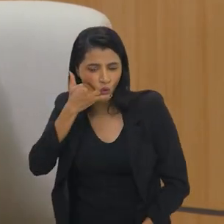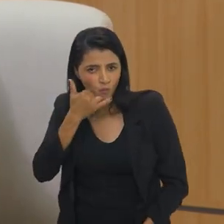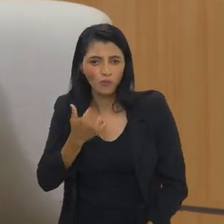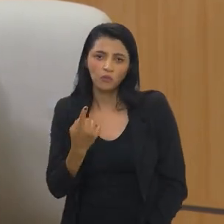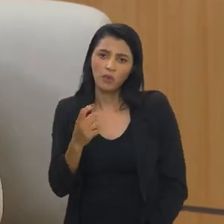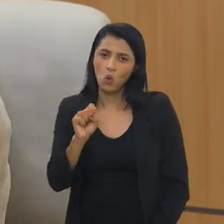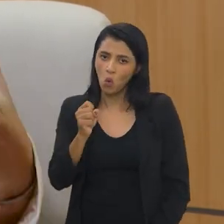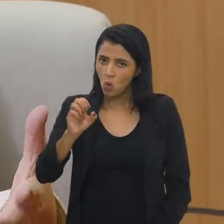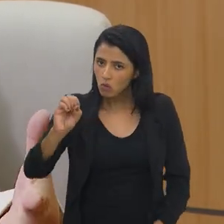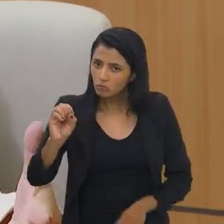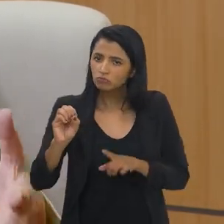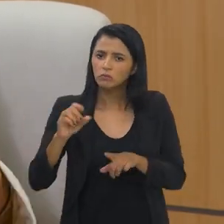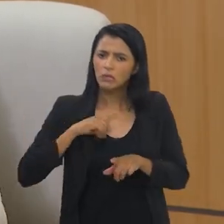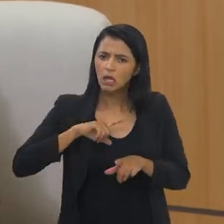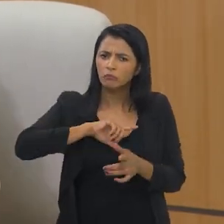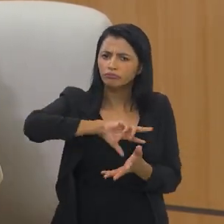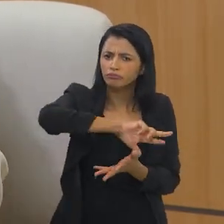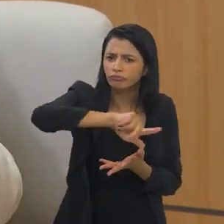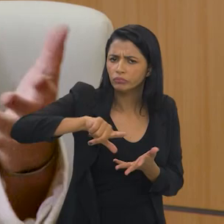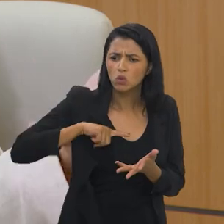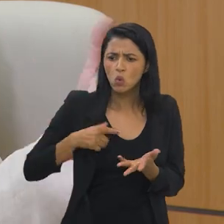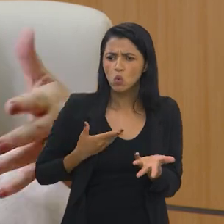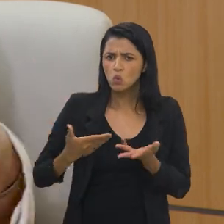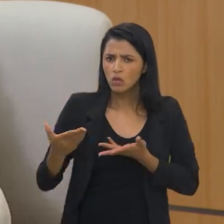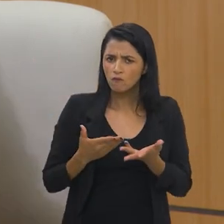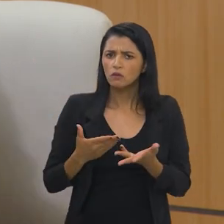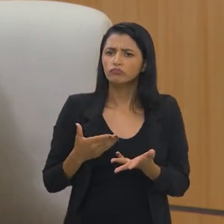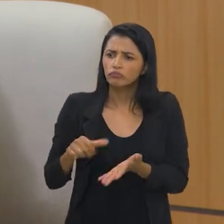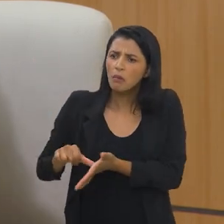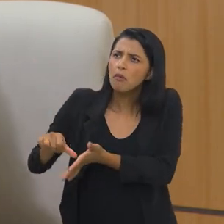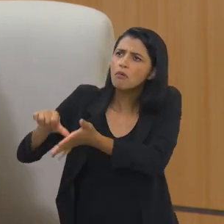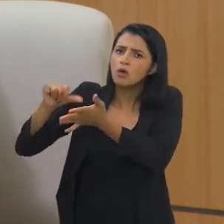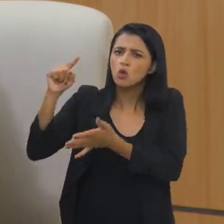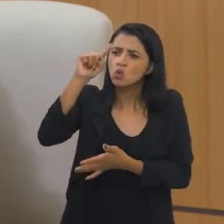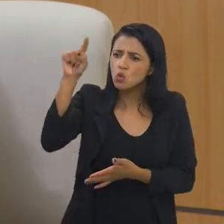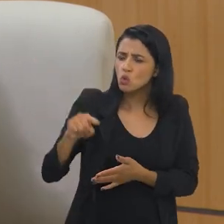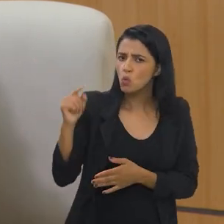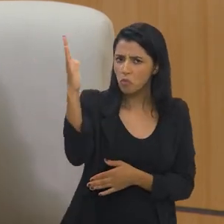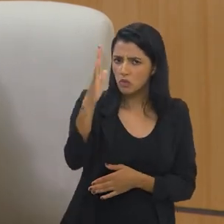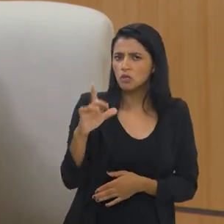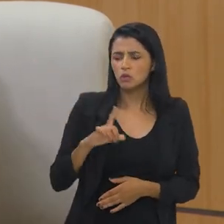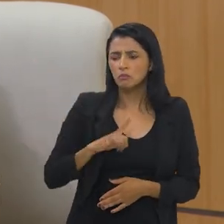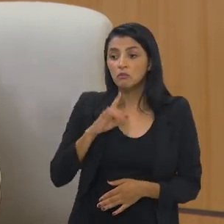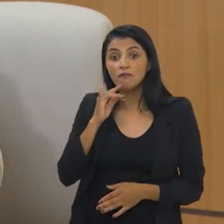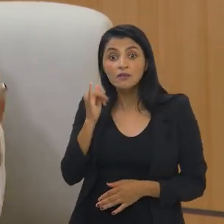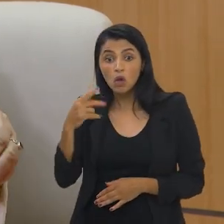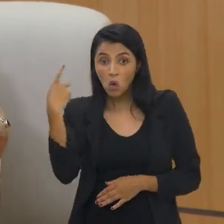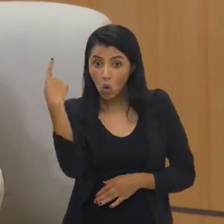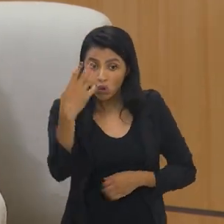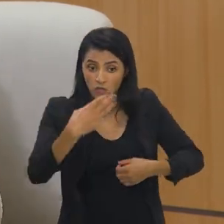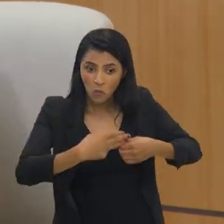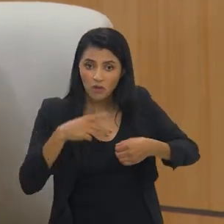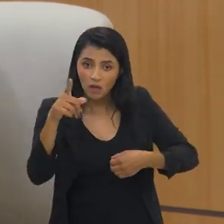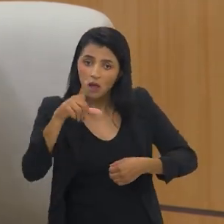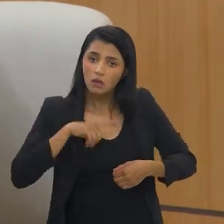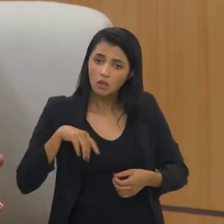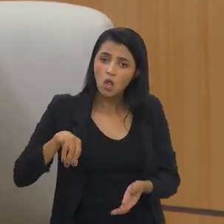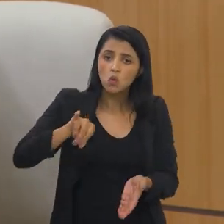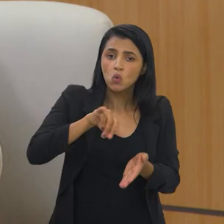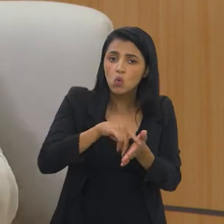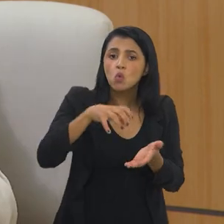né uma rede de atendimento todos os serviços mapeados no Brasil para dizer olha lá no seu município